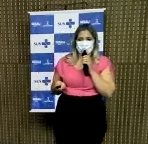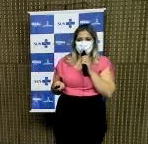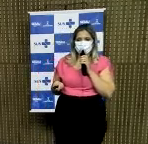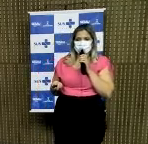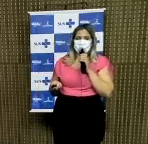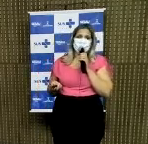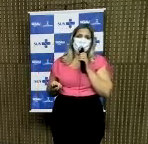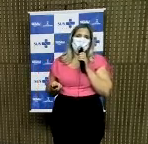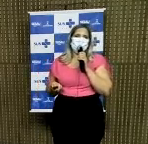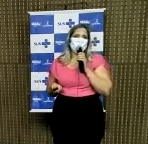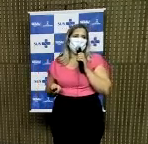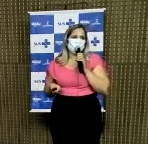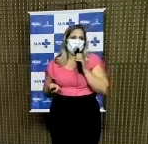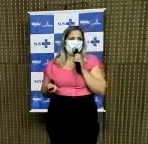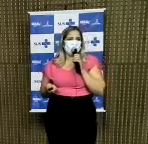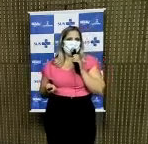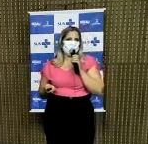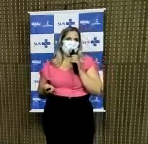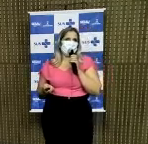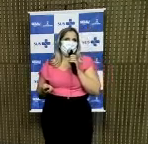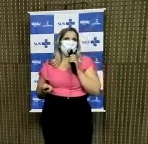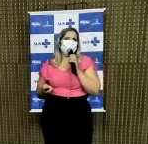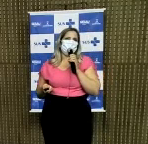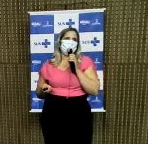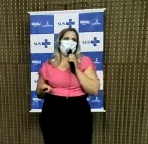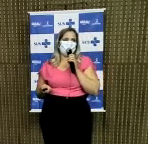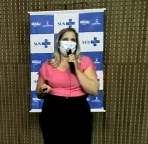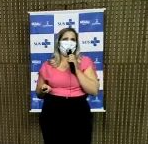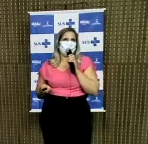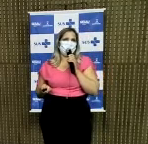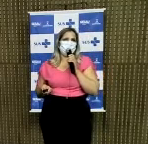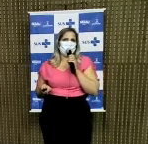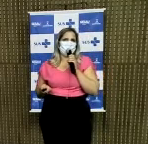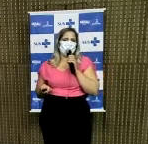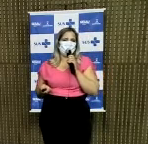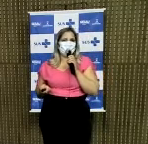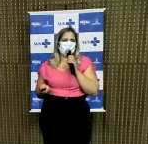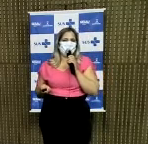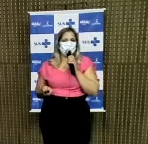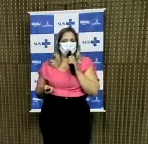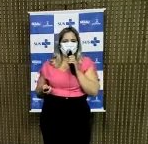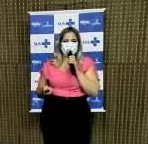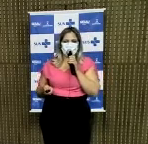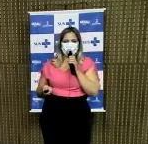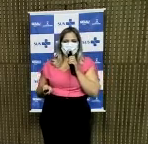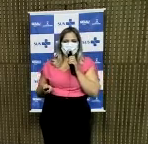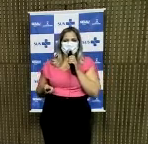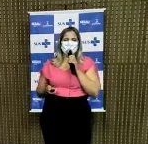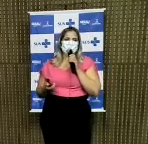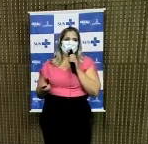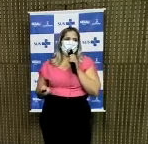aos médicos que faz o acompanhamento desse paciente na unidade, né, porque o enfermeiro está sozinho, né, na unidade a maioria do